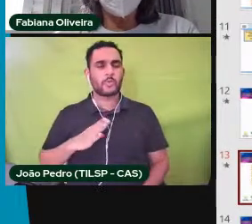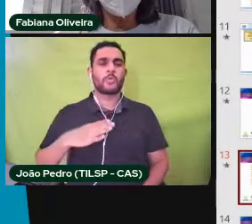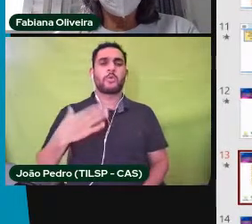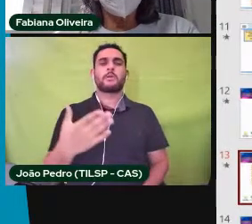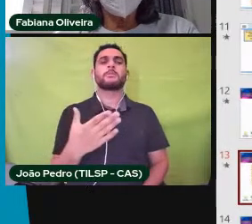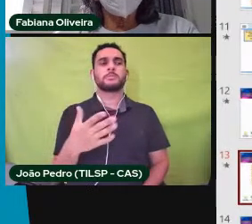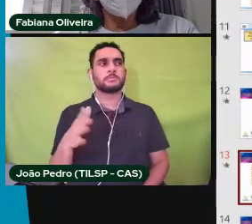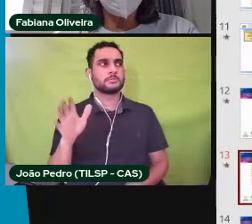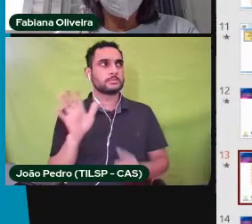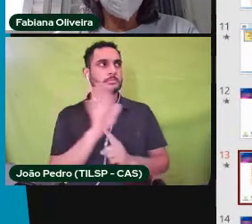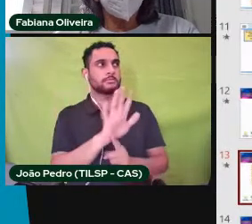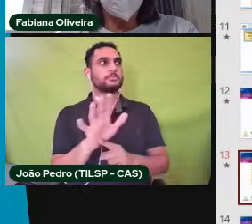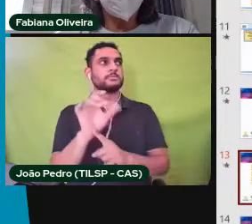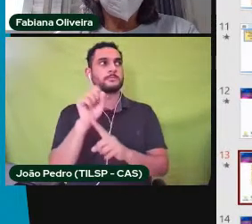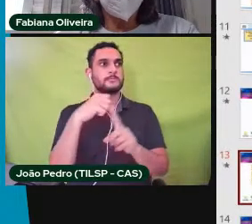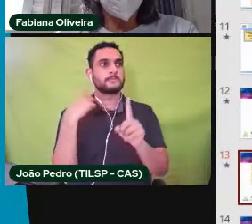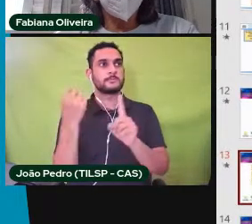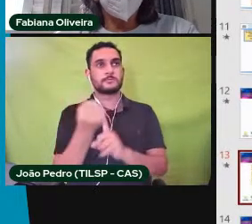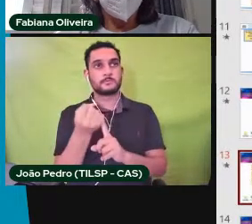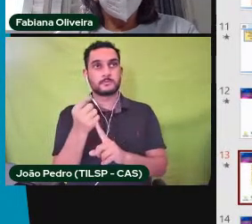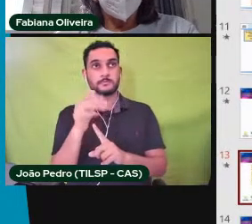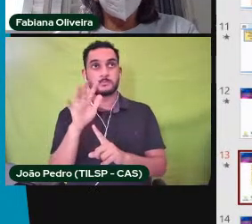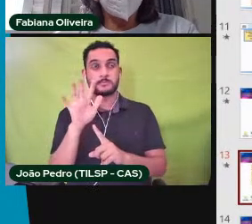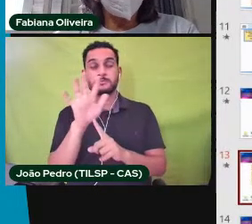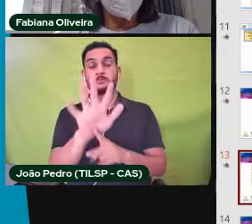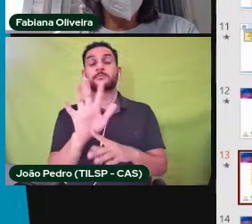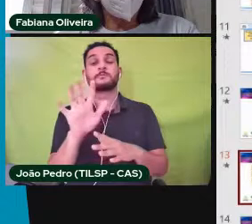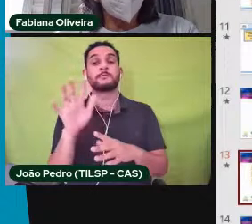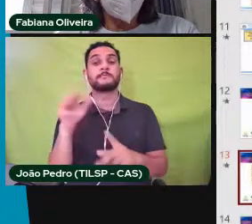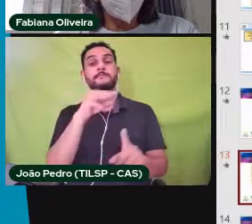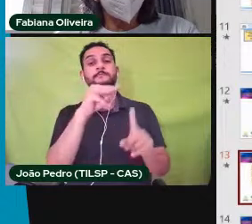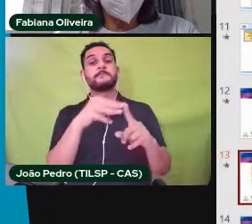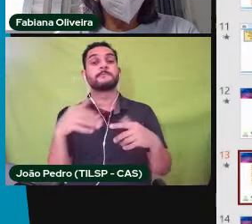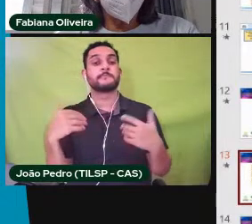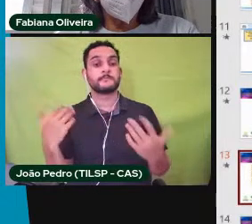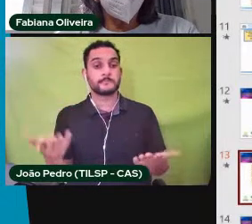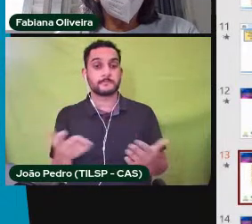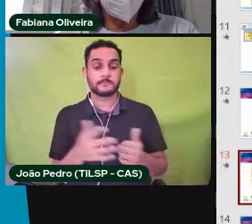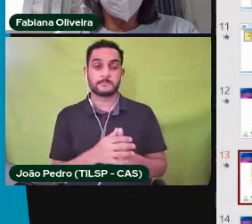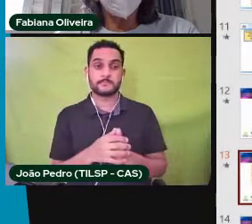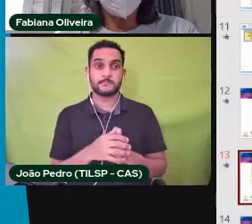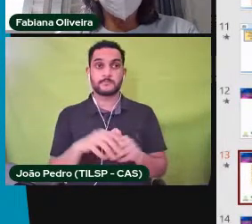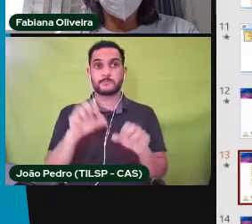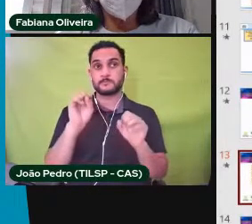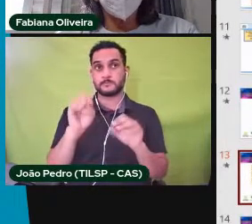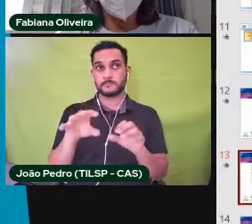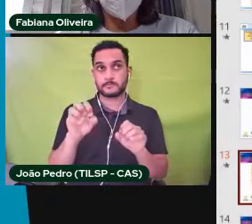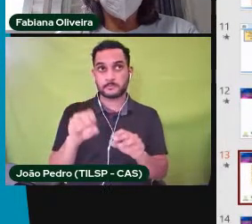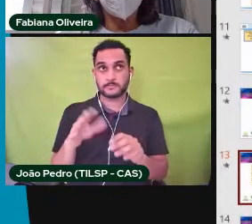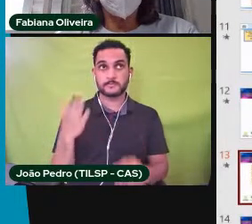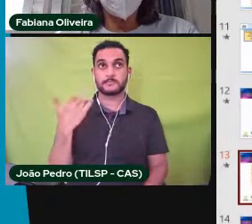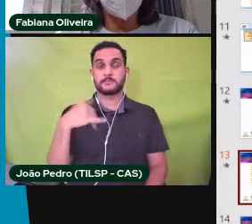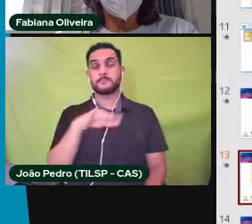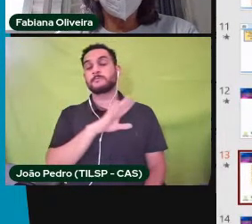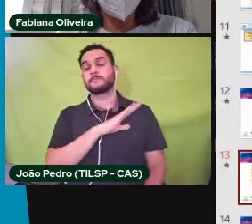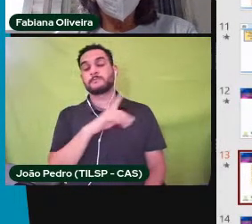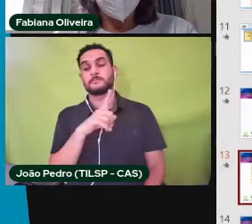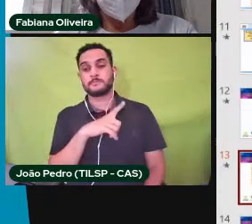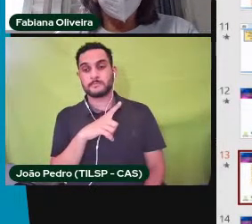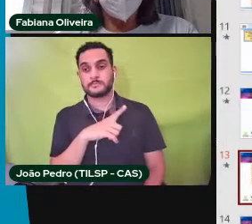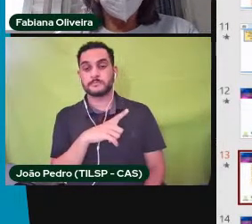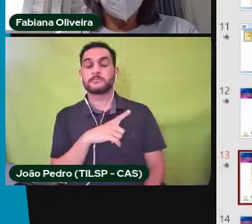dizer quais são as nossas metas. A educação que temos e a educação na Rede